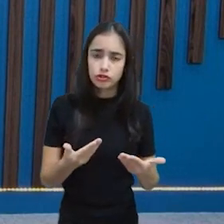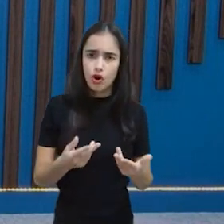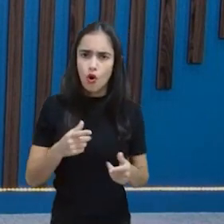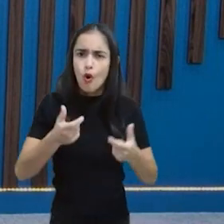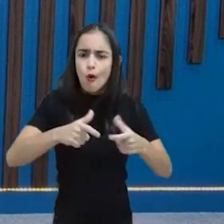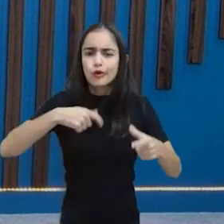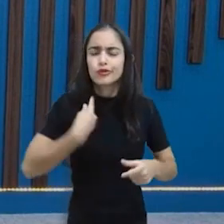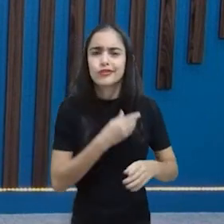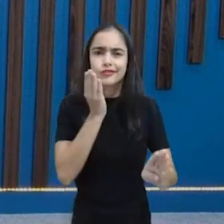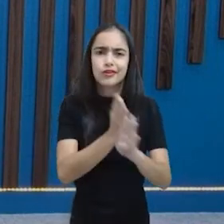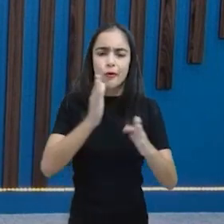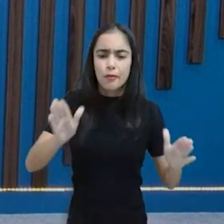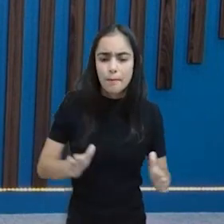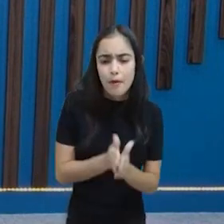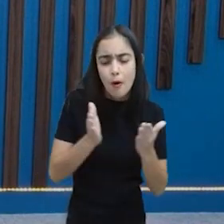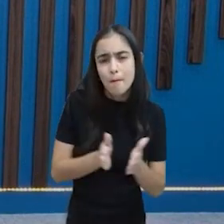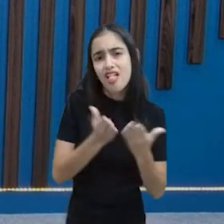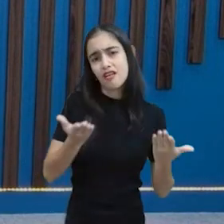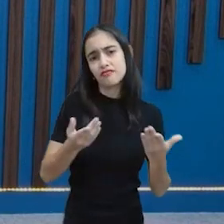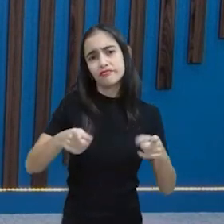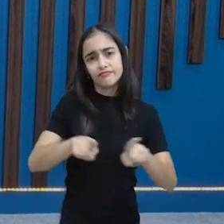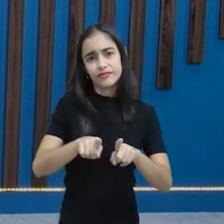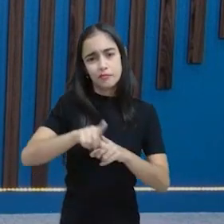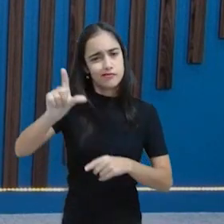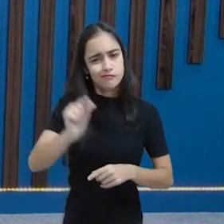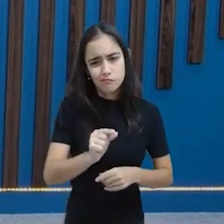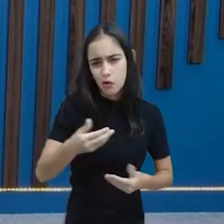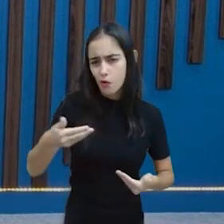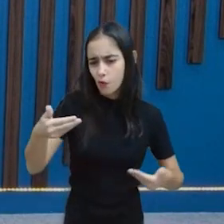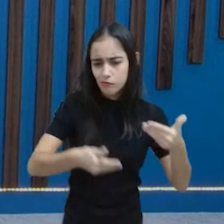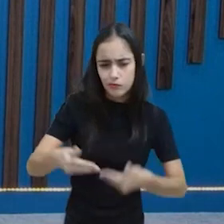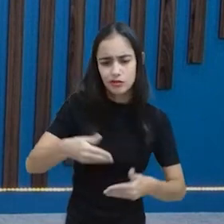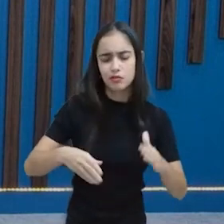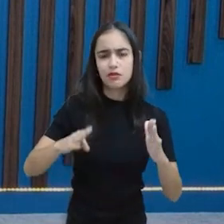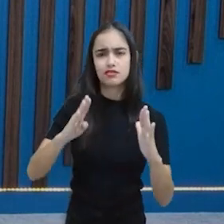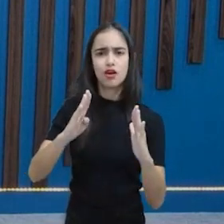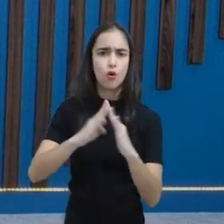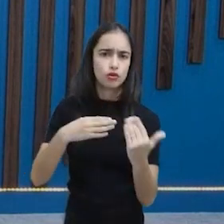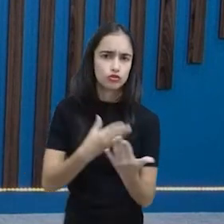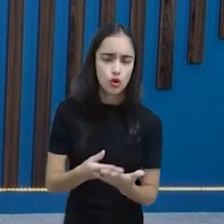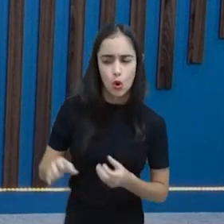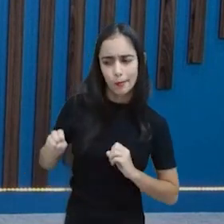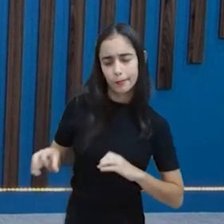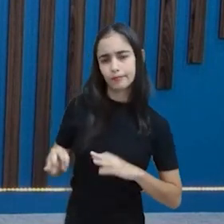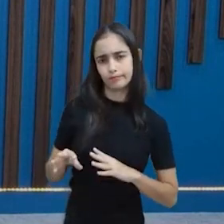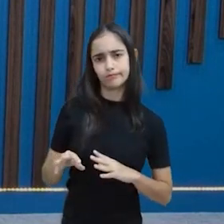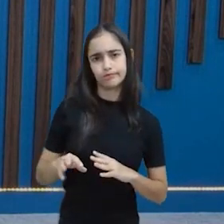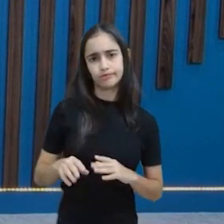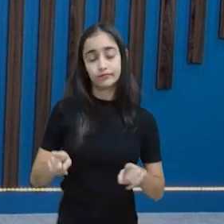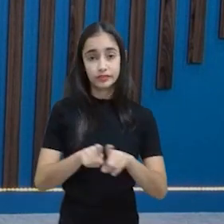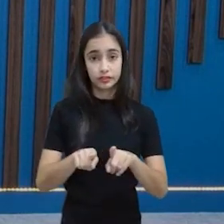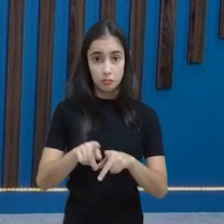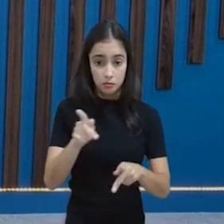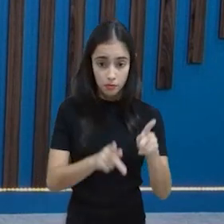da pouco acesso à educação, né? As questões ambientais também, essa parcela da população é quem